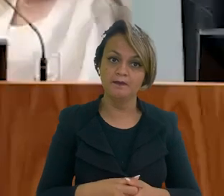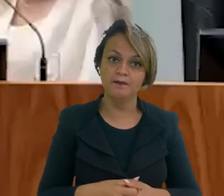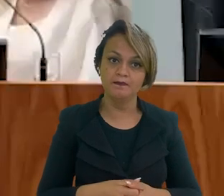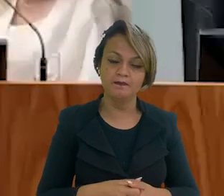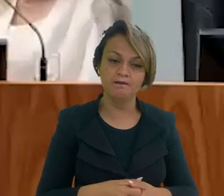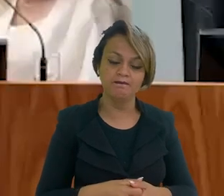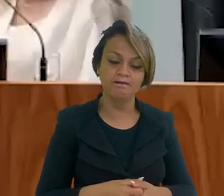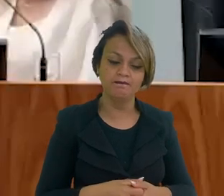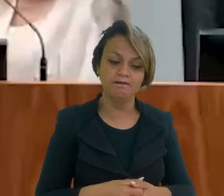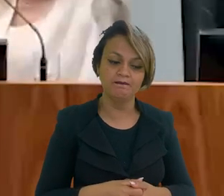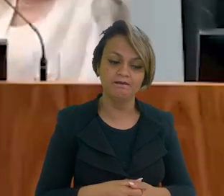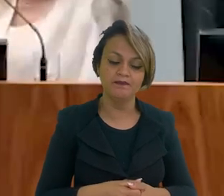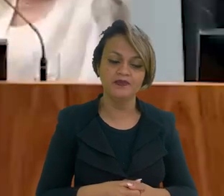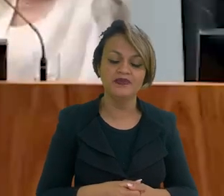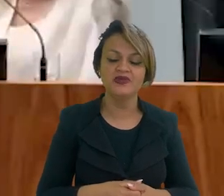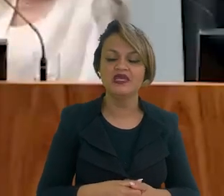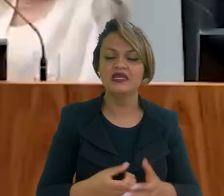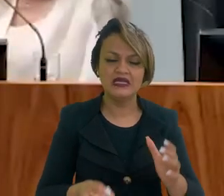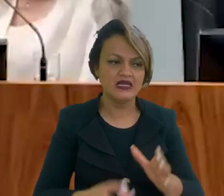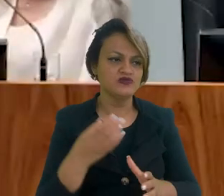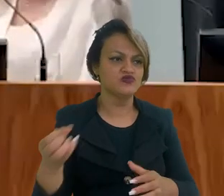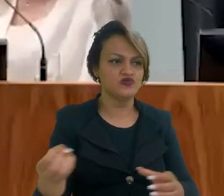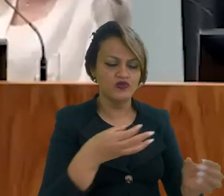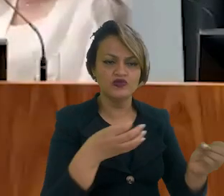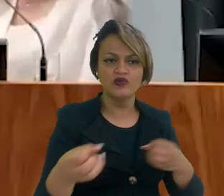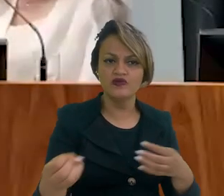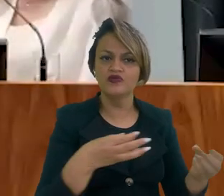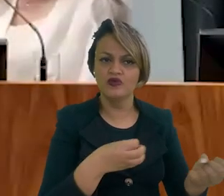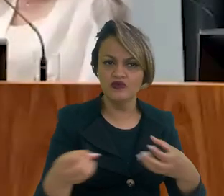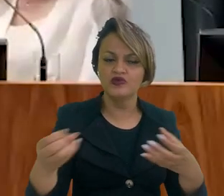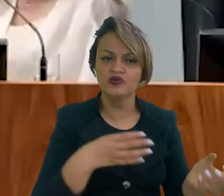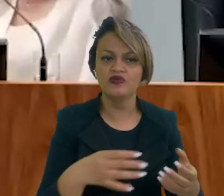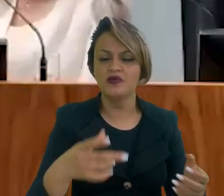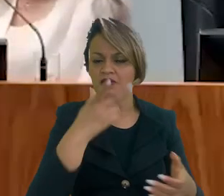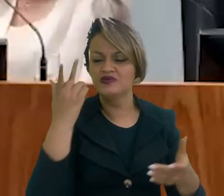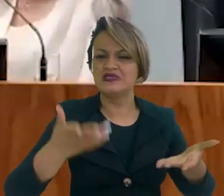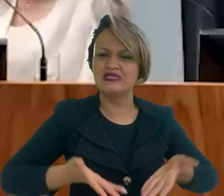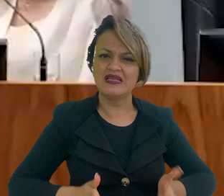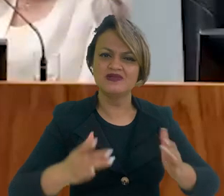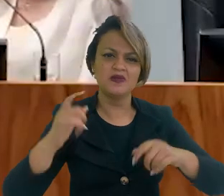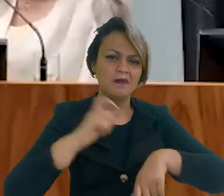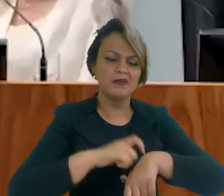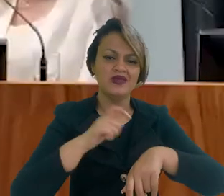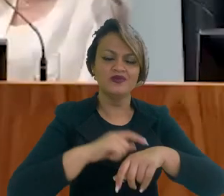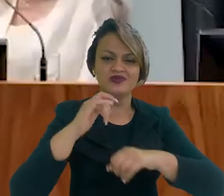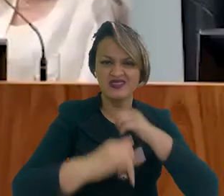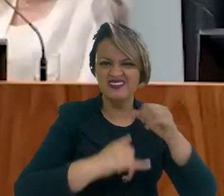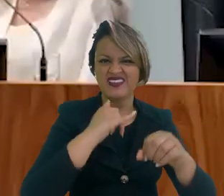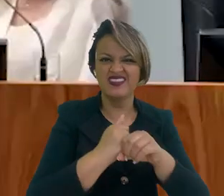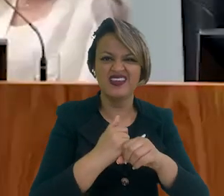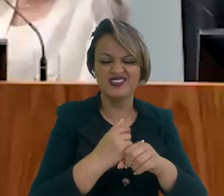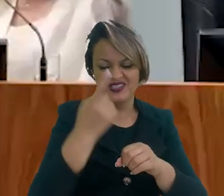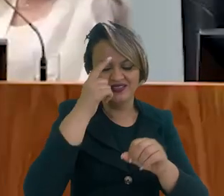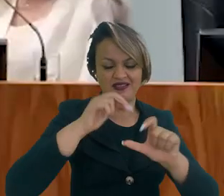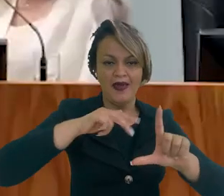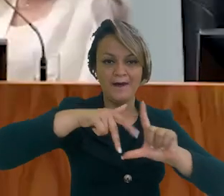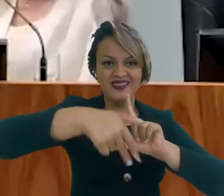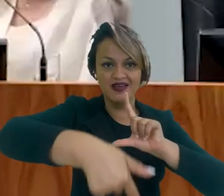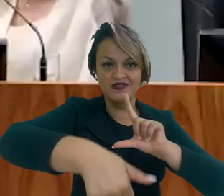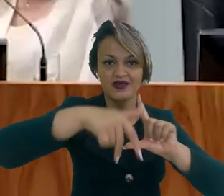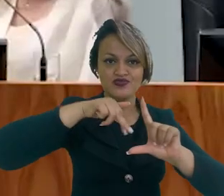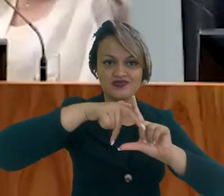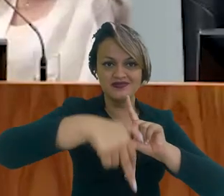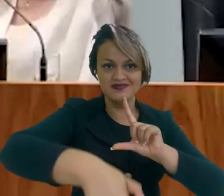tudo bem com as devidas proporções né mas assim não só pelas novas gerações terem outra já